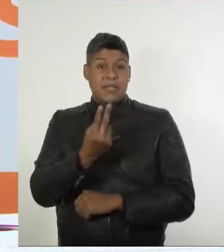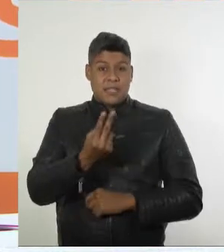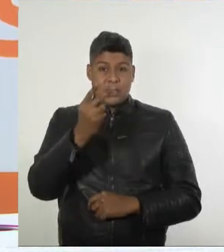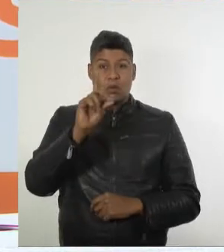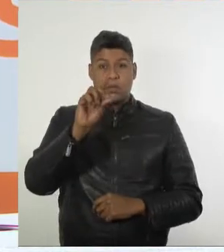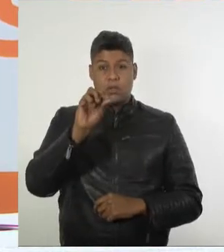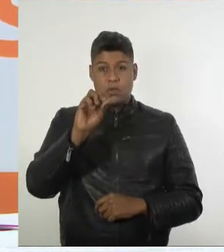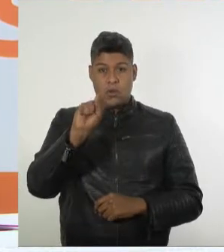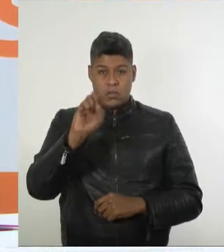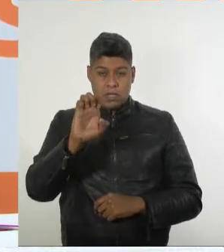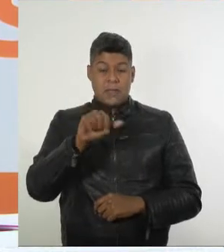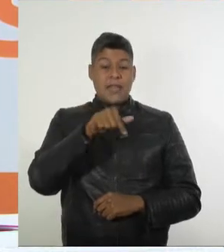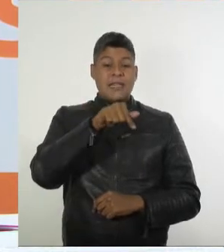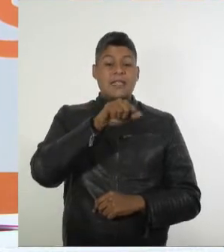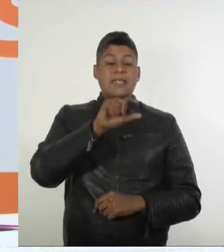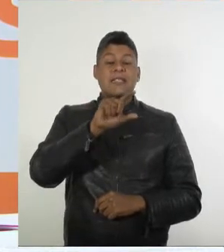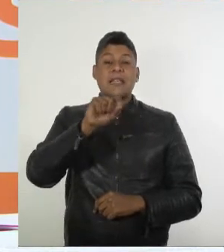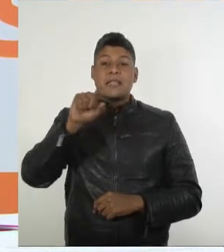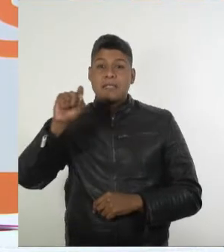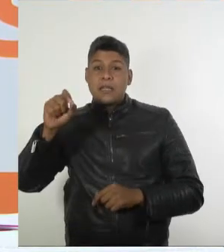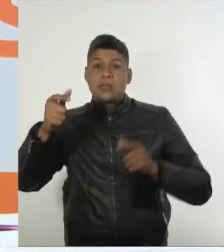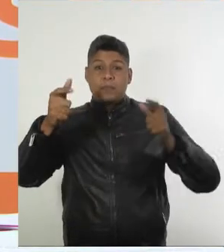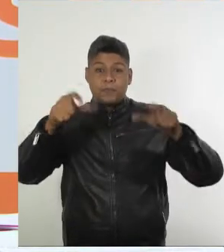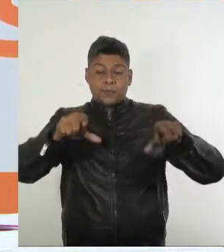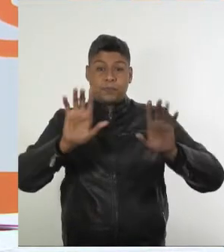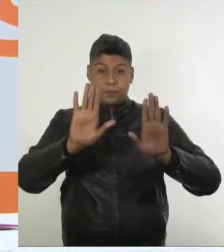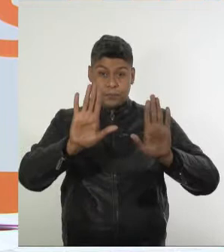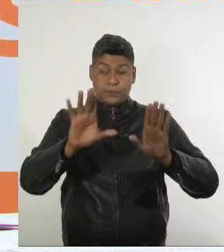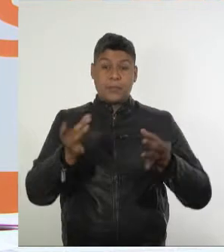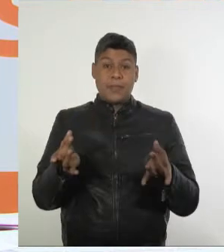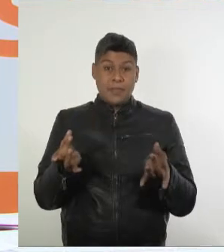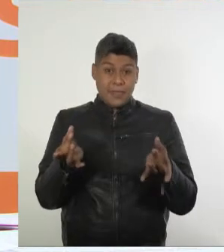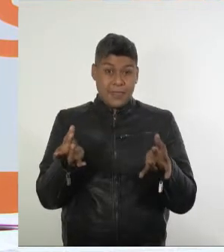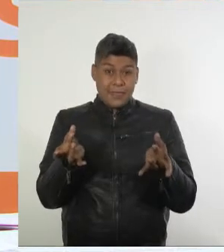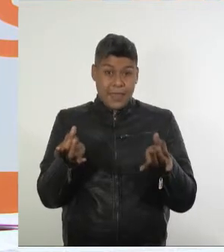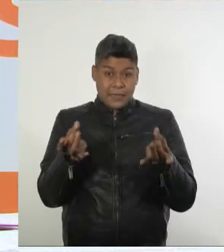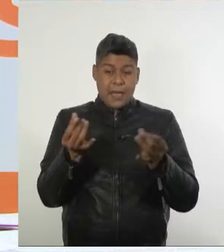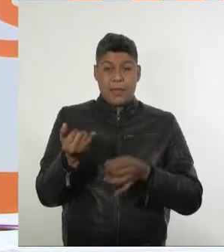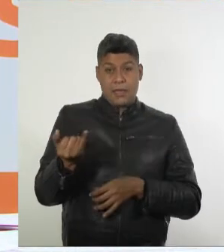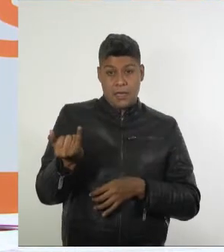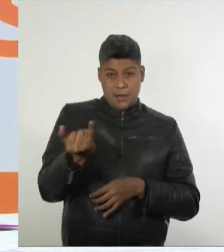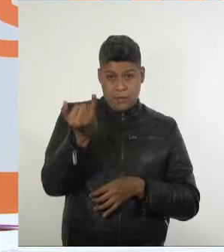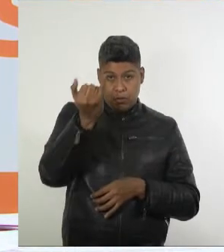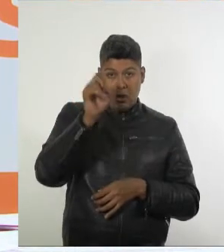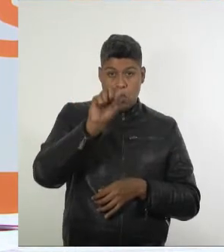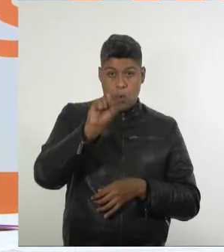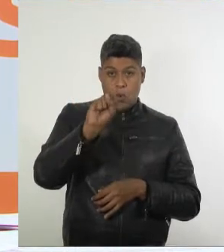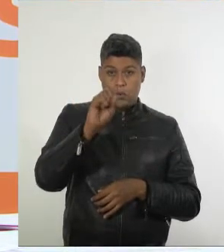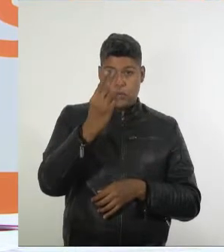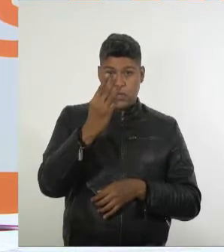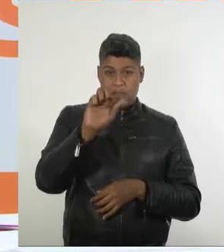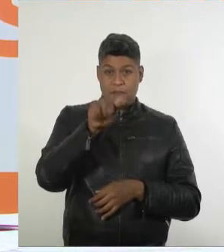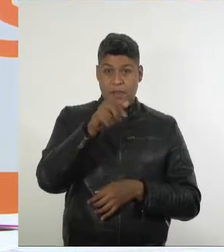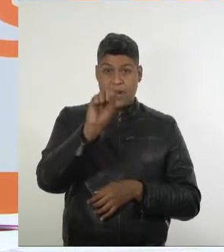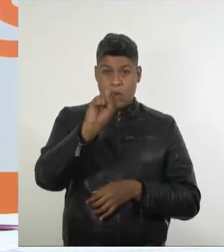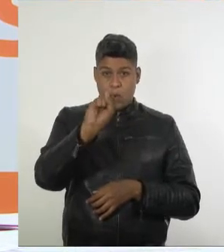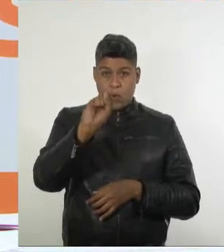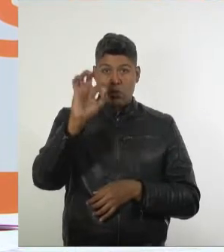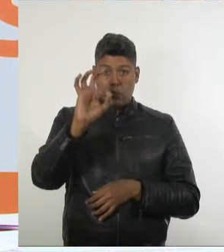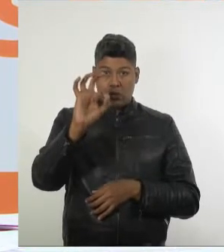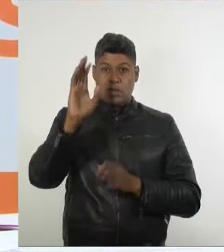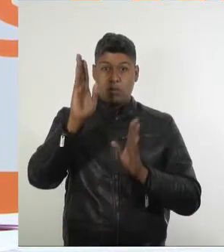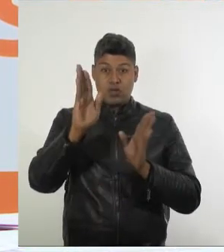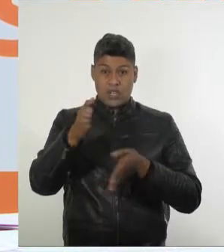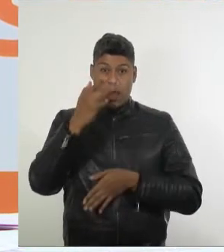Nos 700 pontos, queria só dar um detalhe importante. Como eu falei aqui, 83,8% já tomaram a